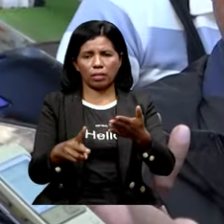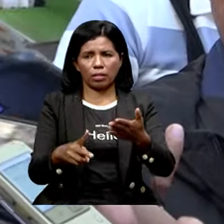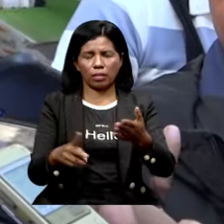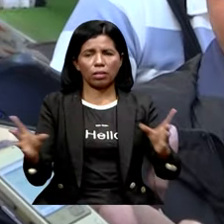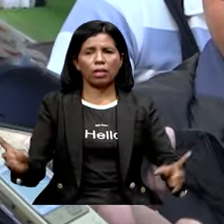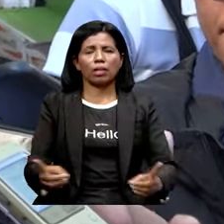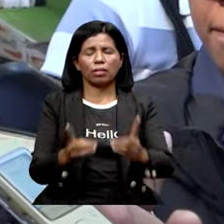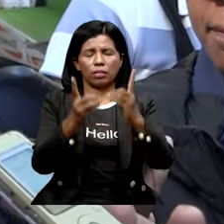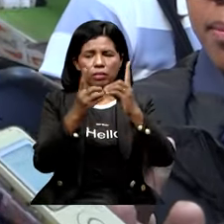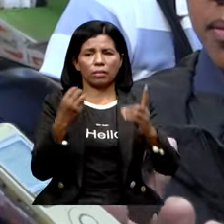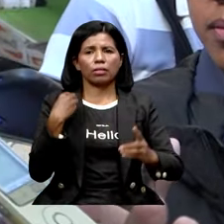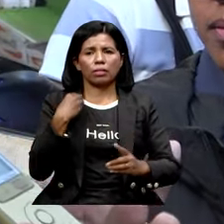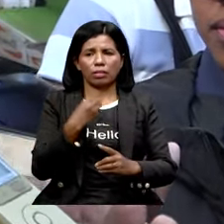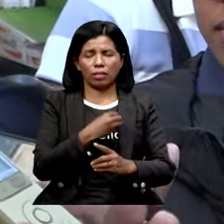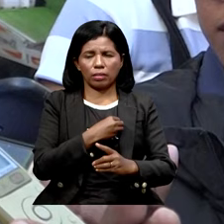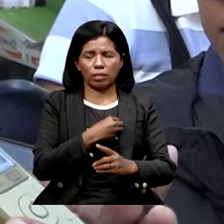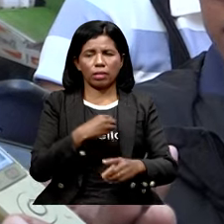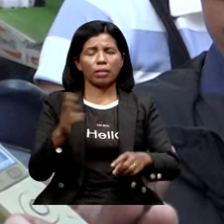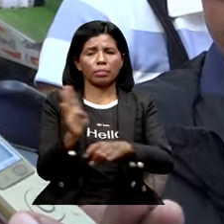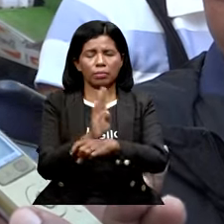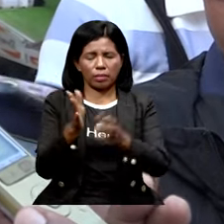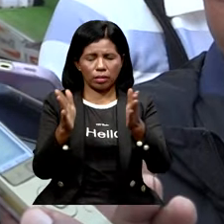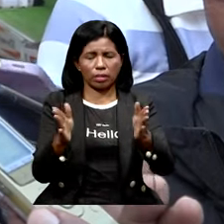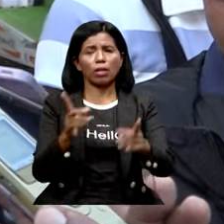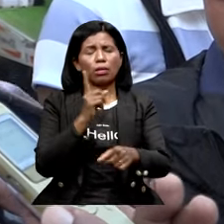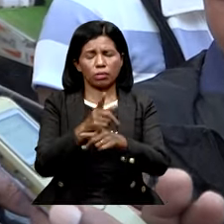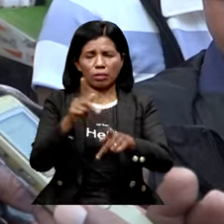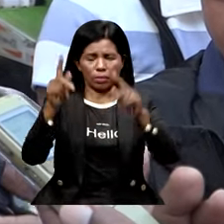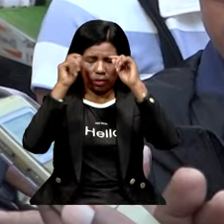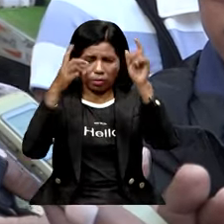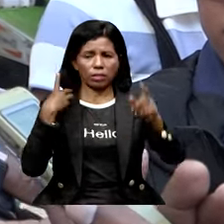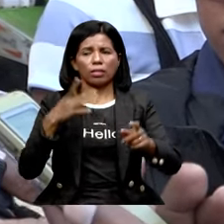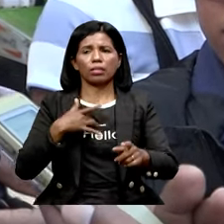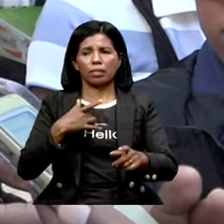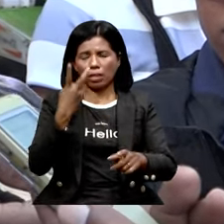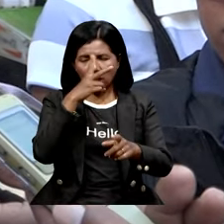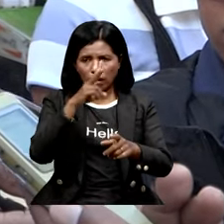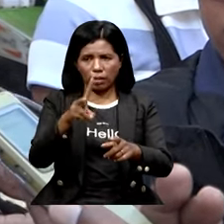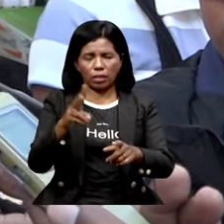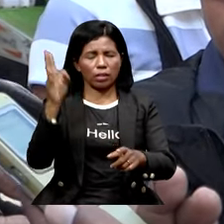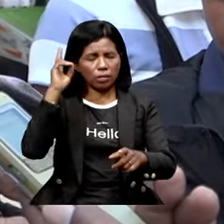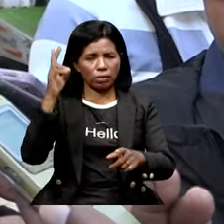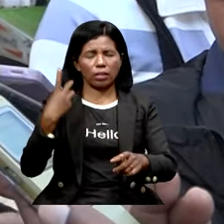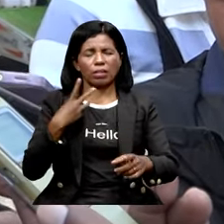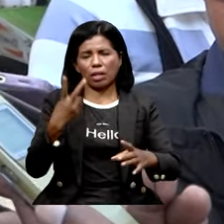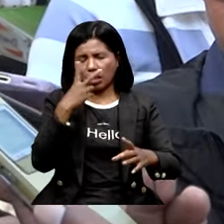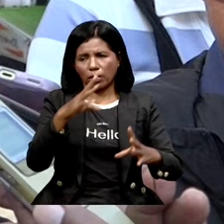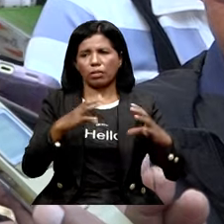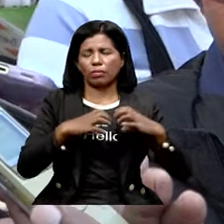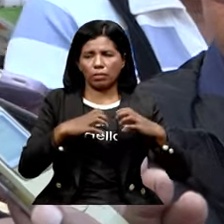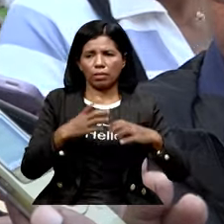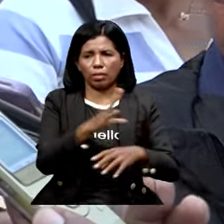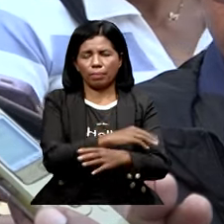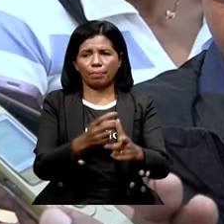Hassoro, Tania, vendedores, Sira, Dalam, Loja, Juni, Nudar, Timoroan, então, o centro, ainda Itahare, Itarone, Itanio Fuan, Itanio